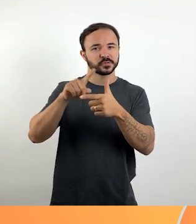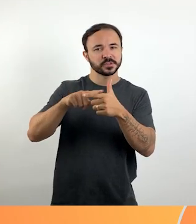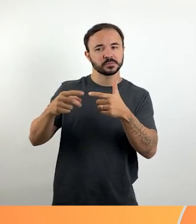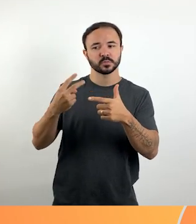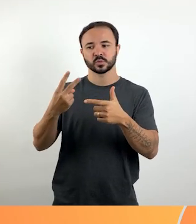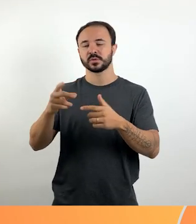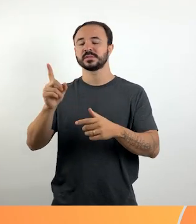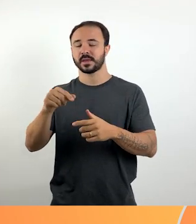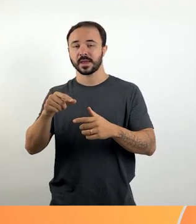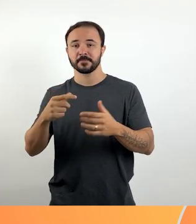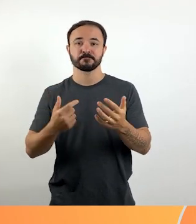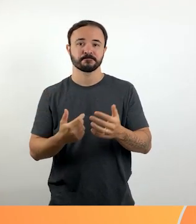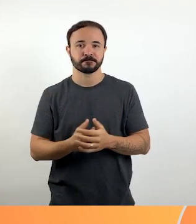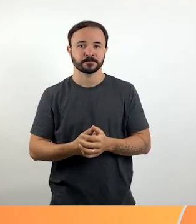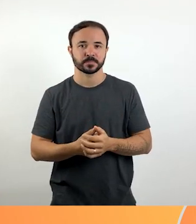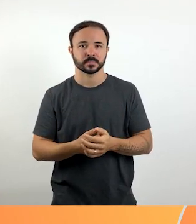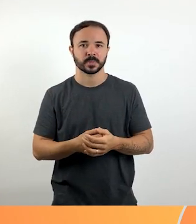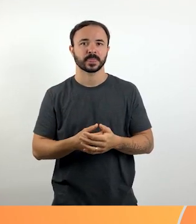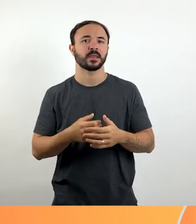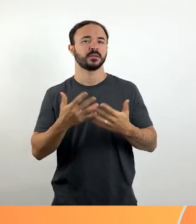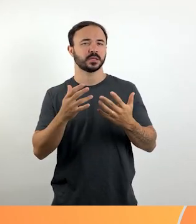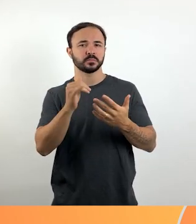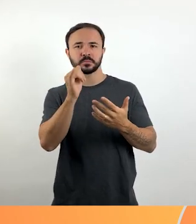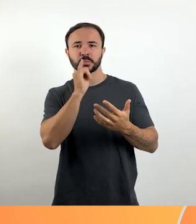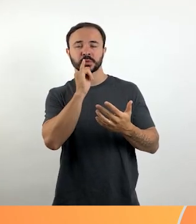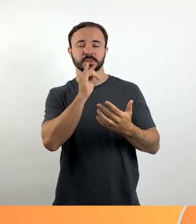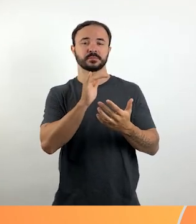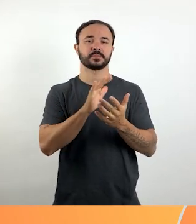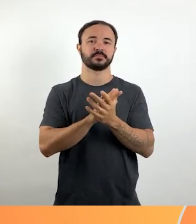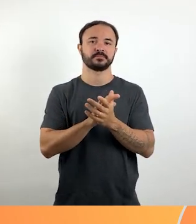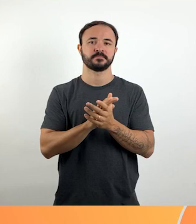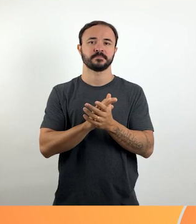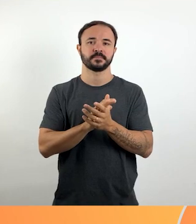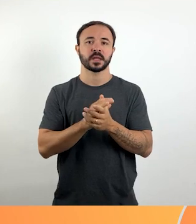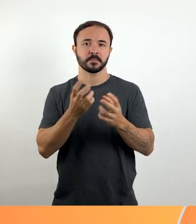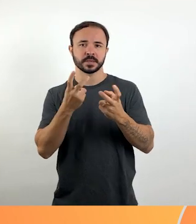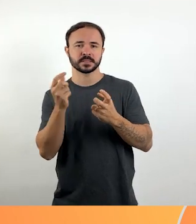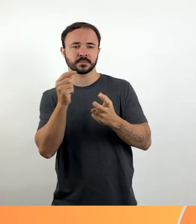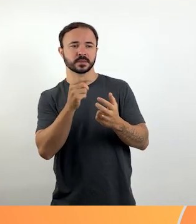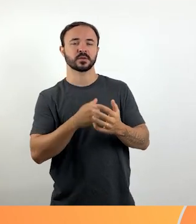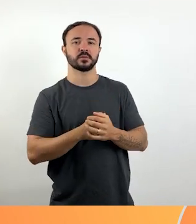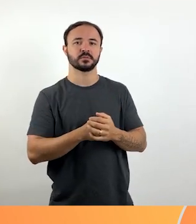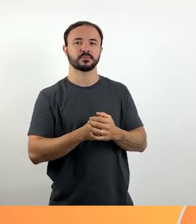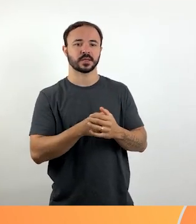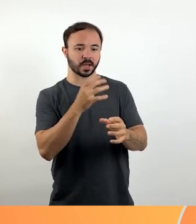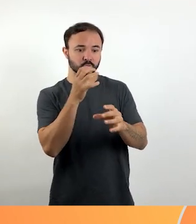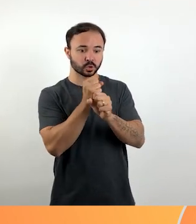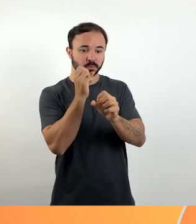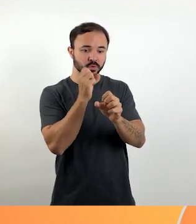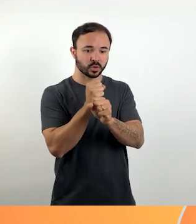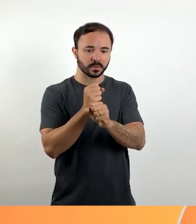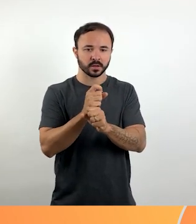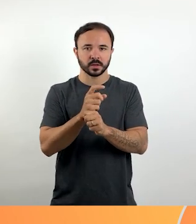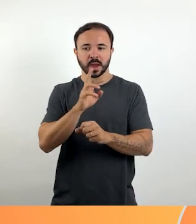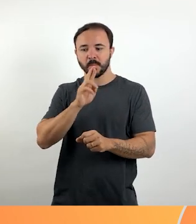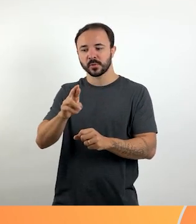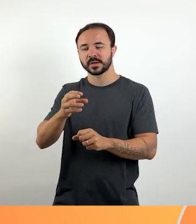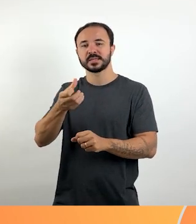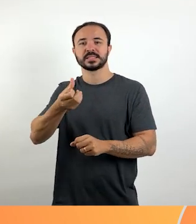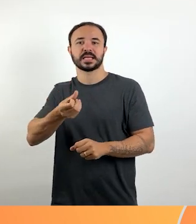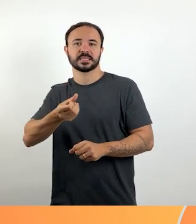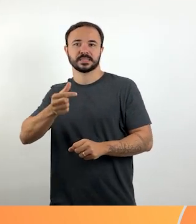de 2. Como assim? Por exemplo, olha só, a soma tem que dar 67. Eu não